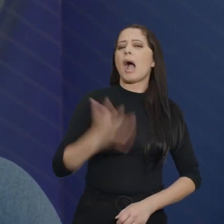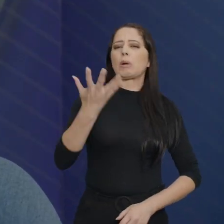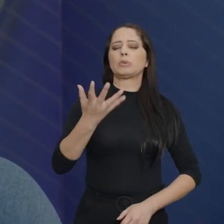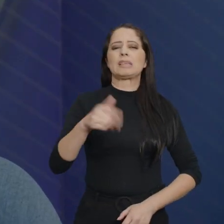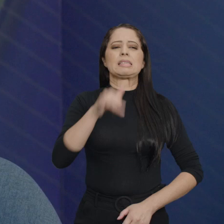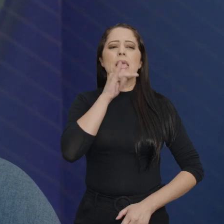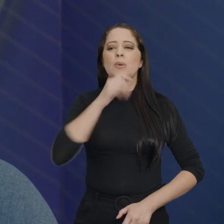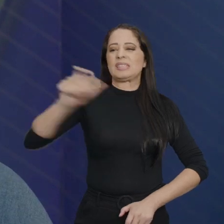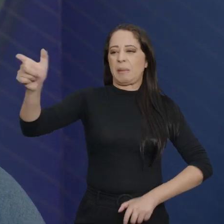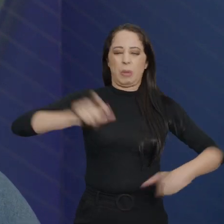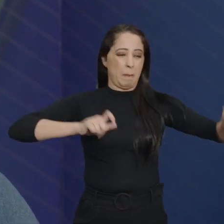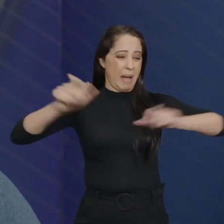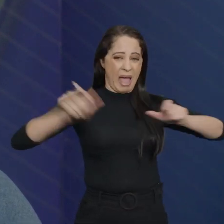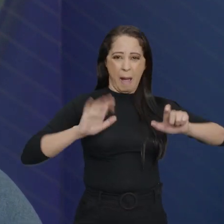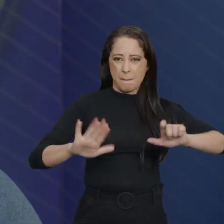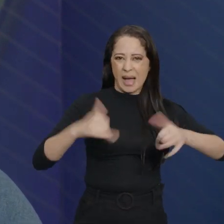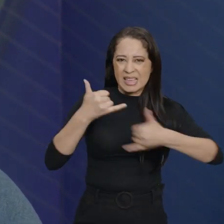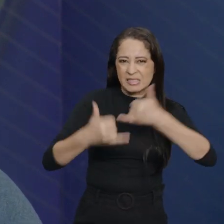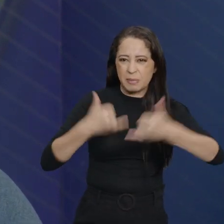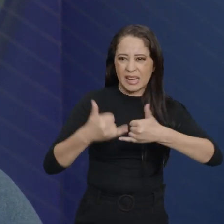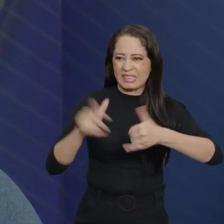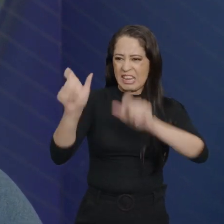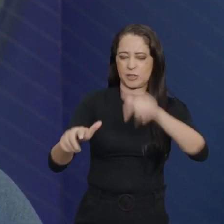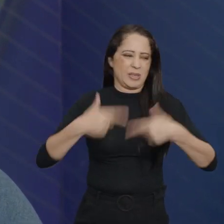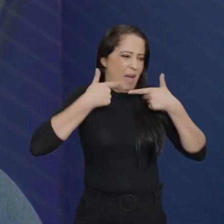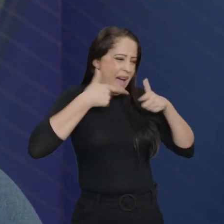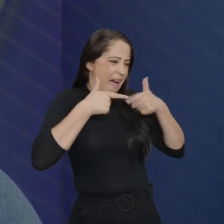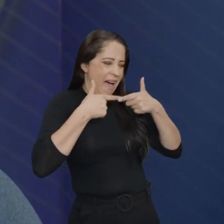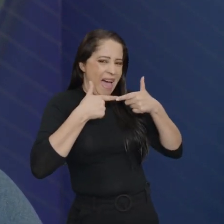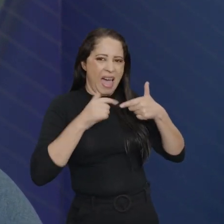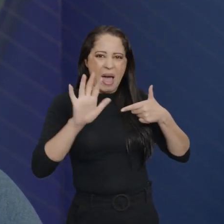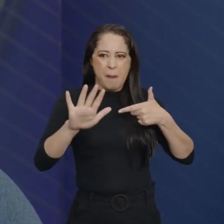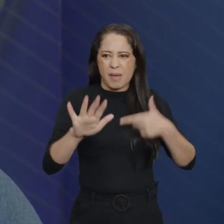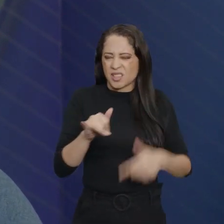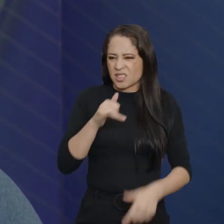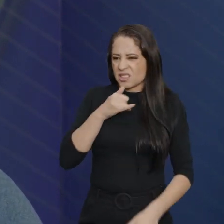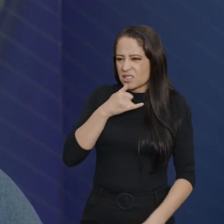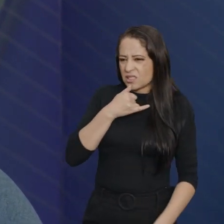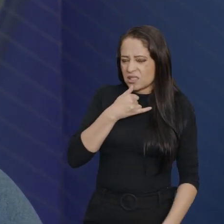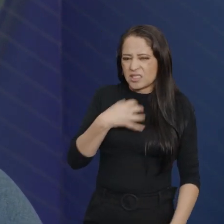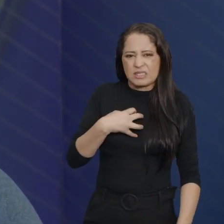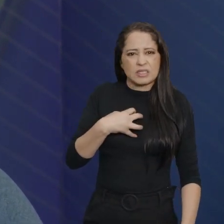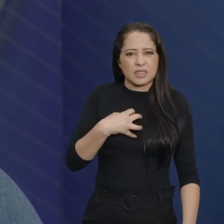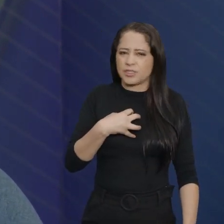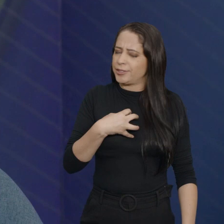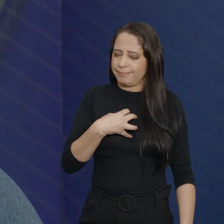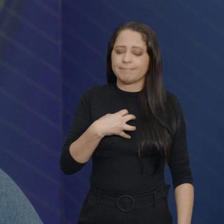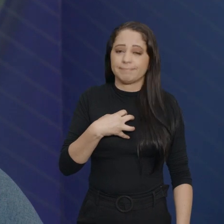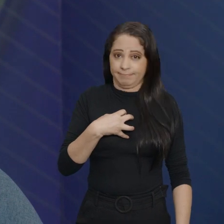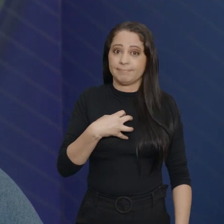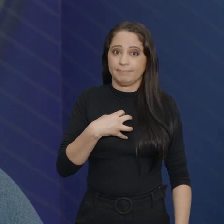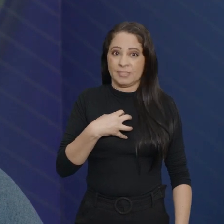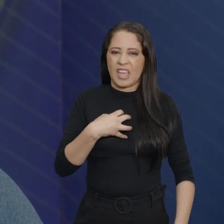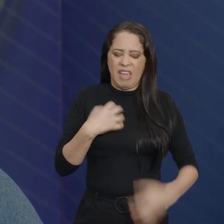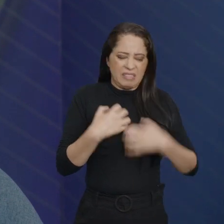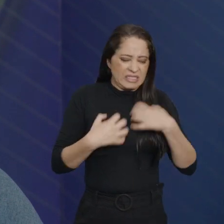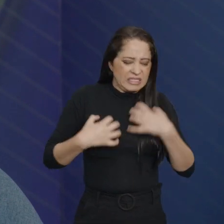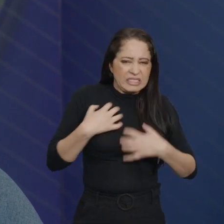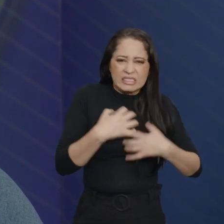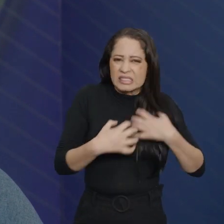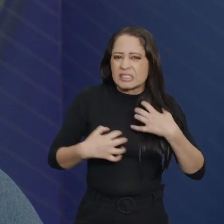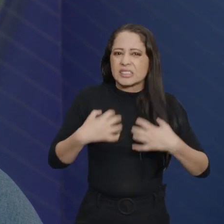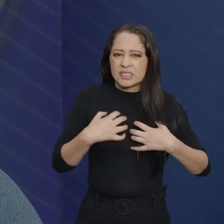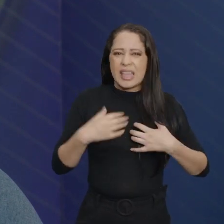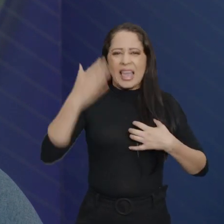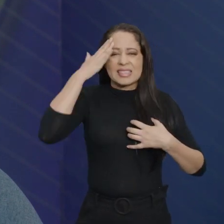nunca foi alvo de algum comentário em tom de brincadeira em que os outros riem, mas para você não tem graça nenhuma. Muito pelo contrário,